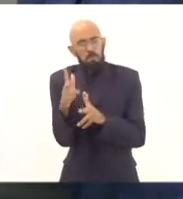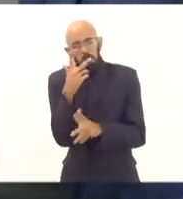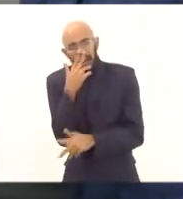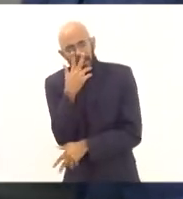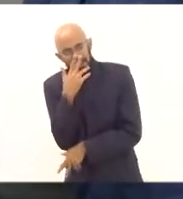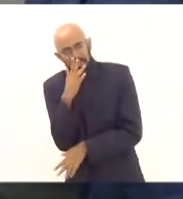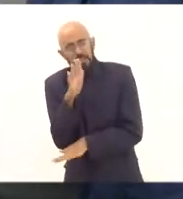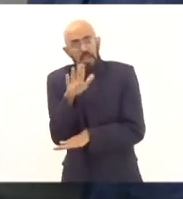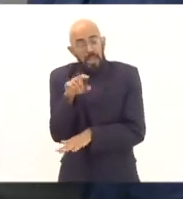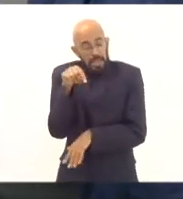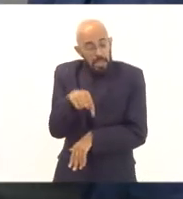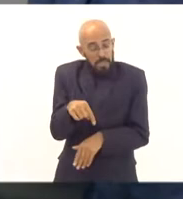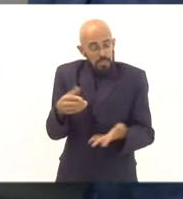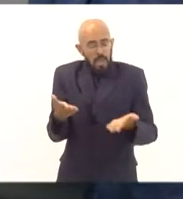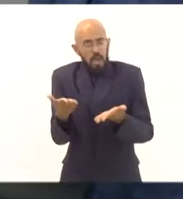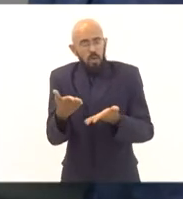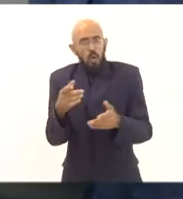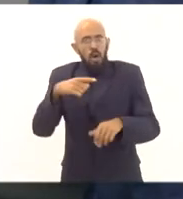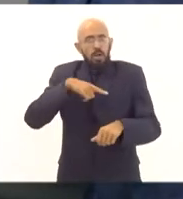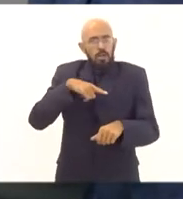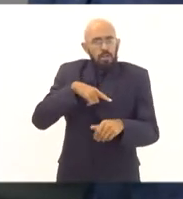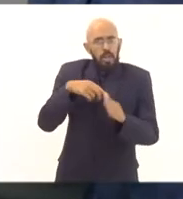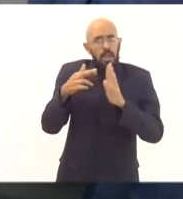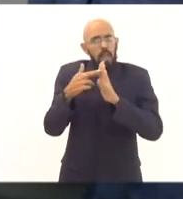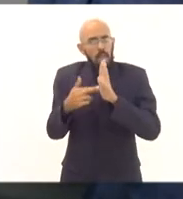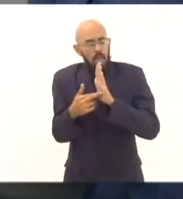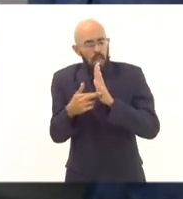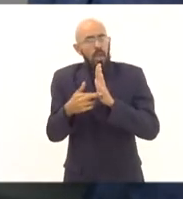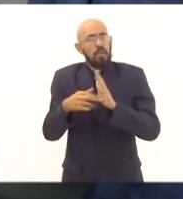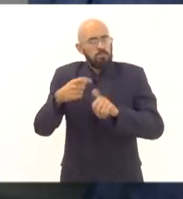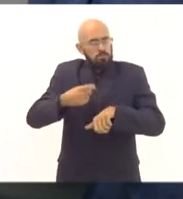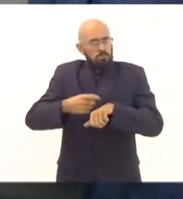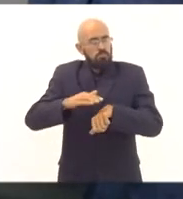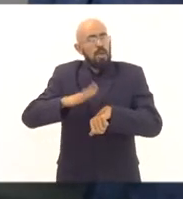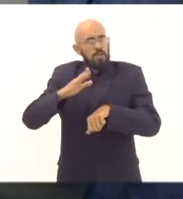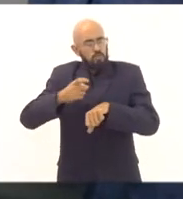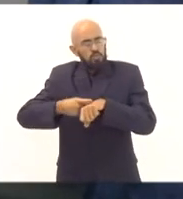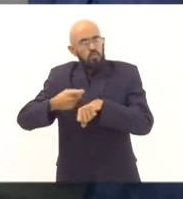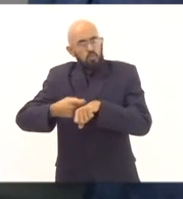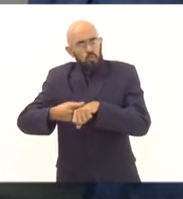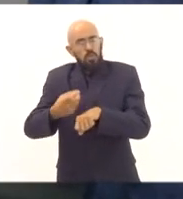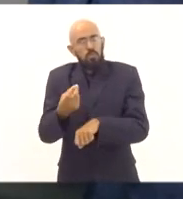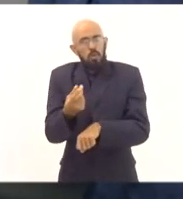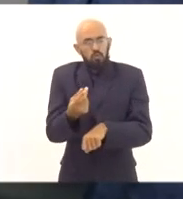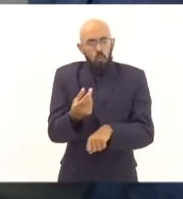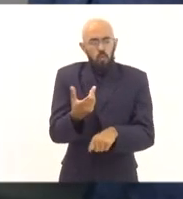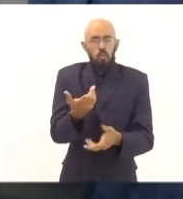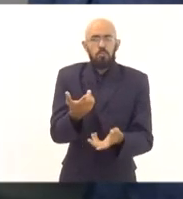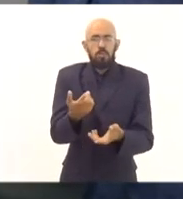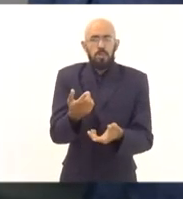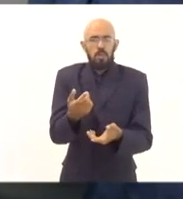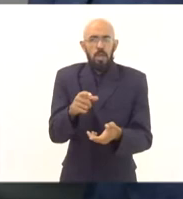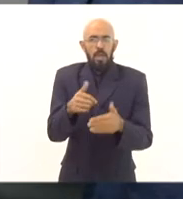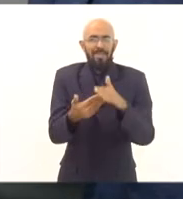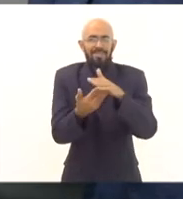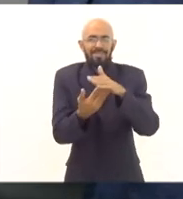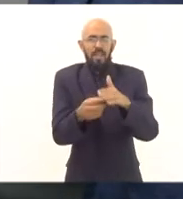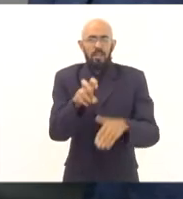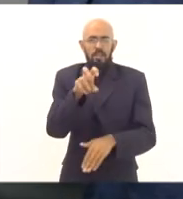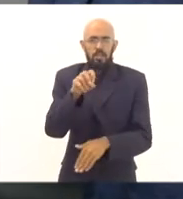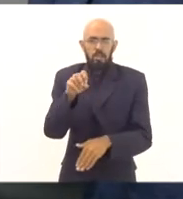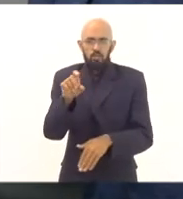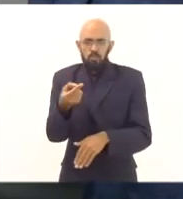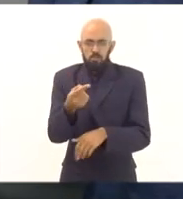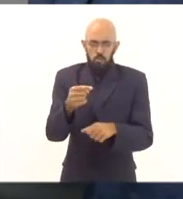pouco mais um pouco mais de requisitos até porque o volume financeiro é até 500 mil